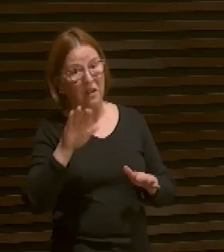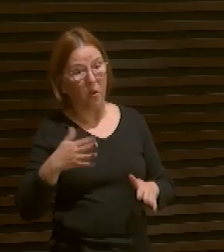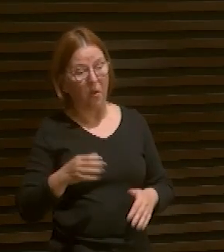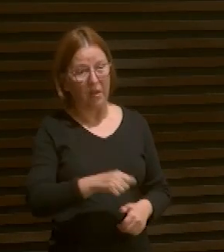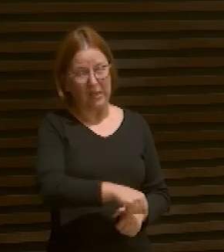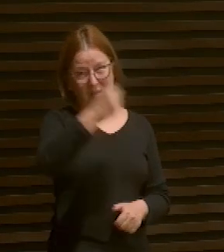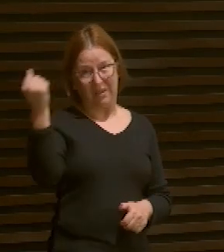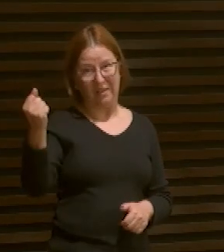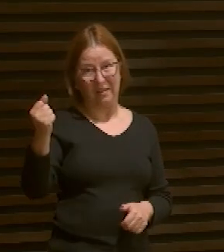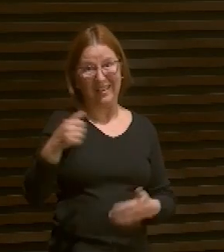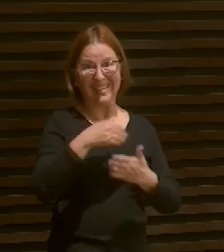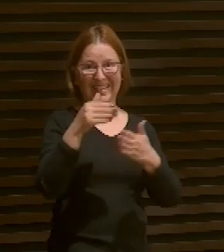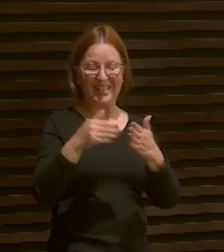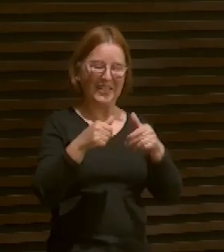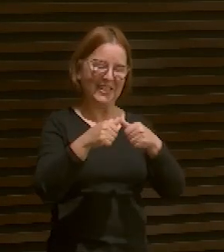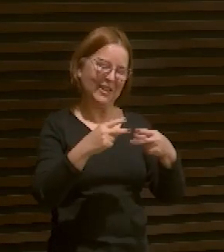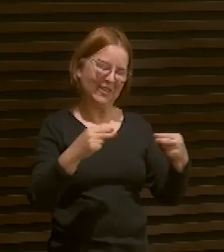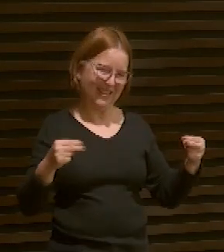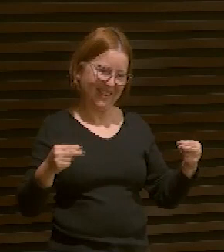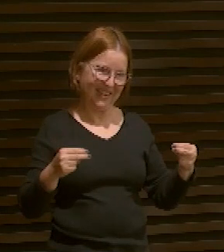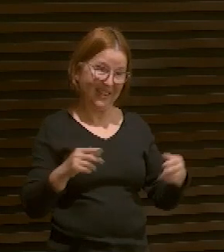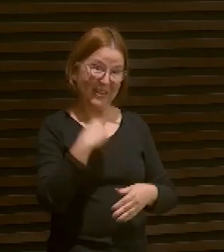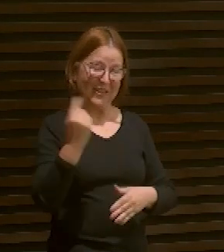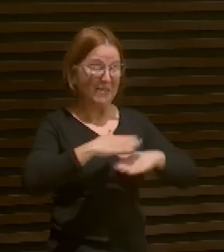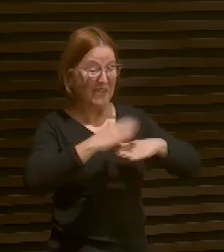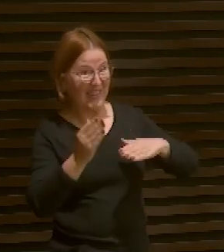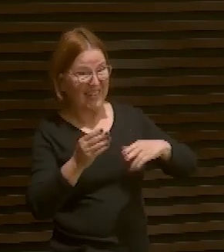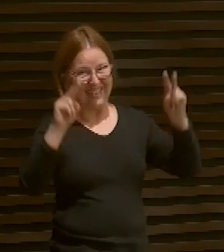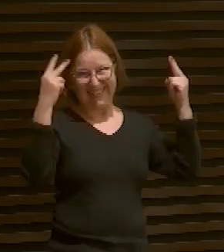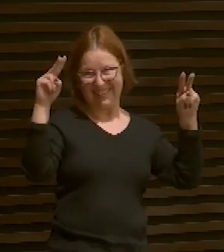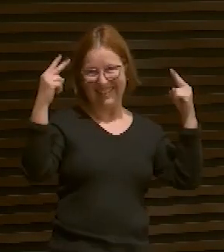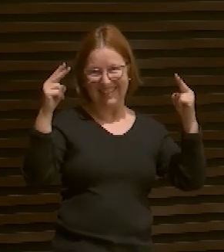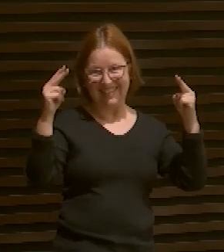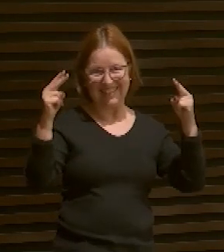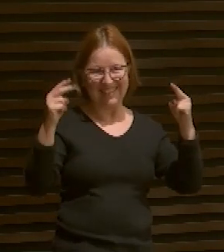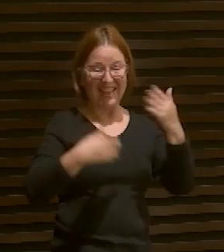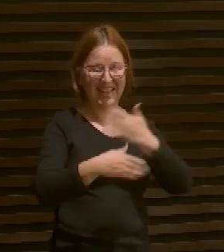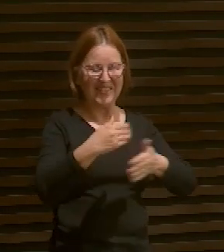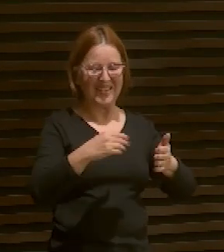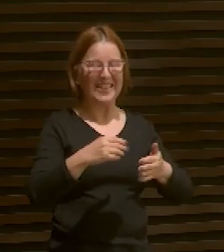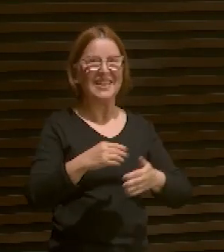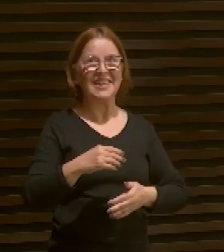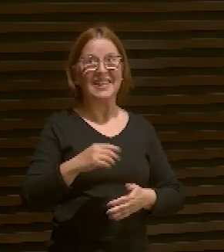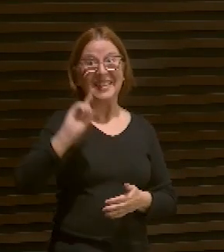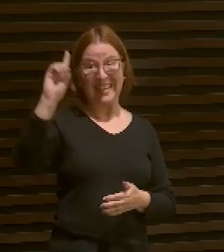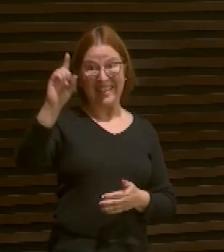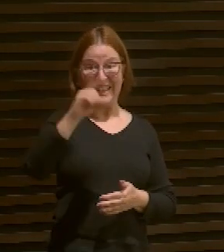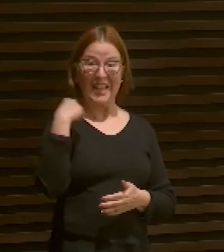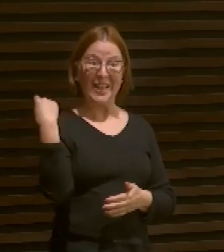espada? E em todas estas coisas, porém, somos mais que vencedores por meio daquele que nos